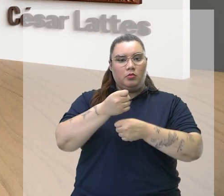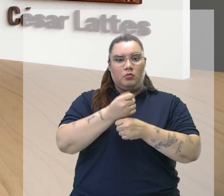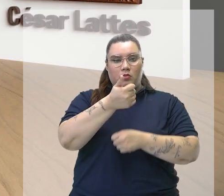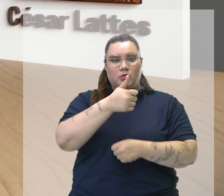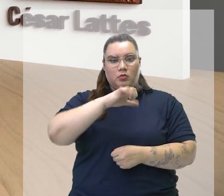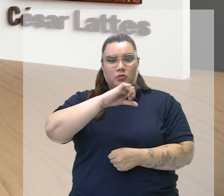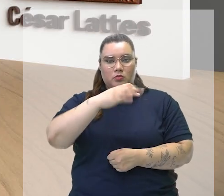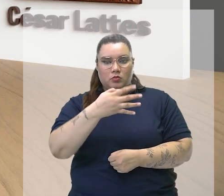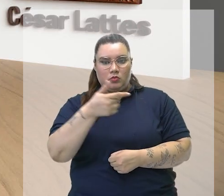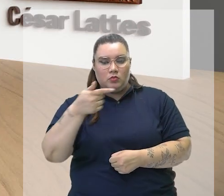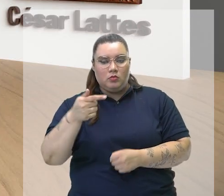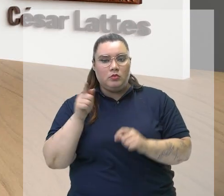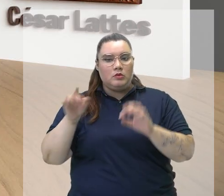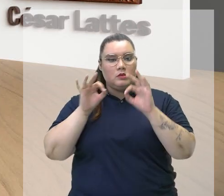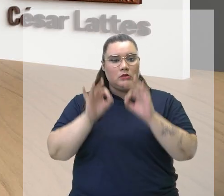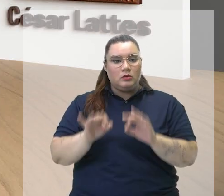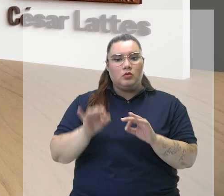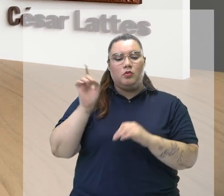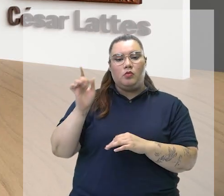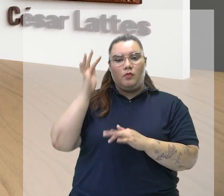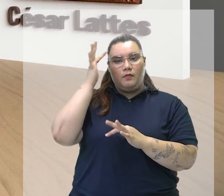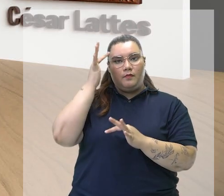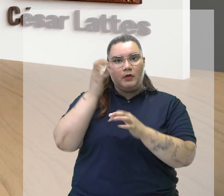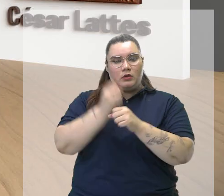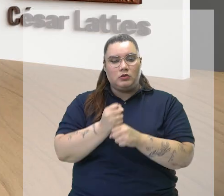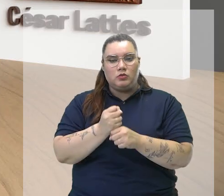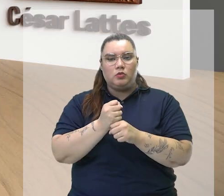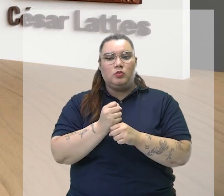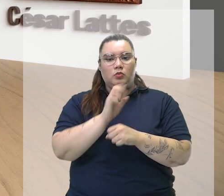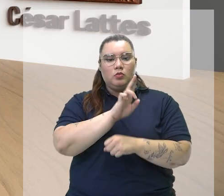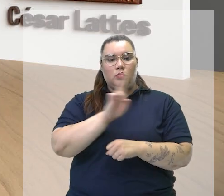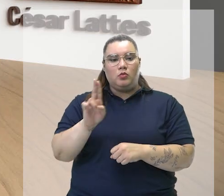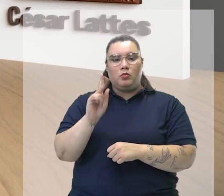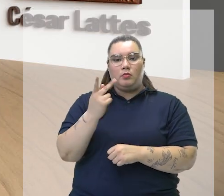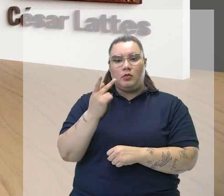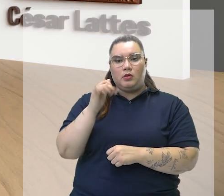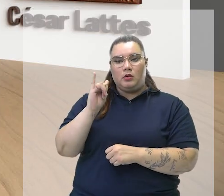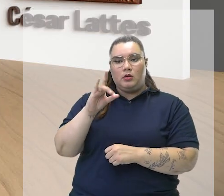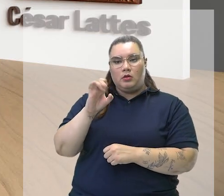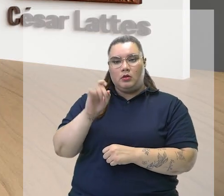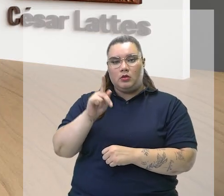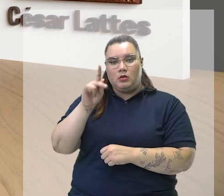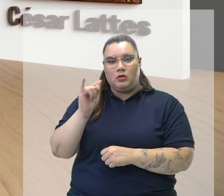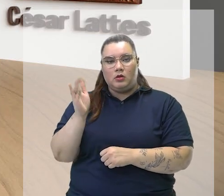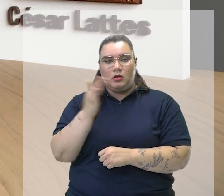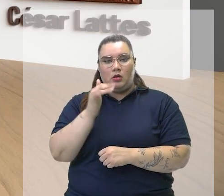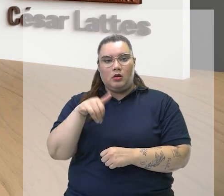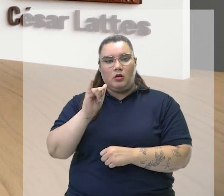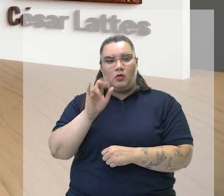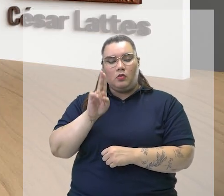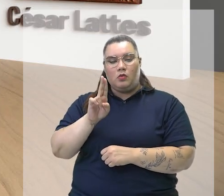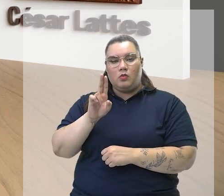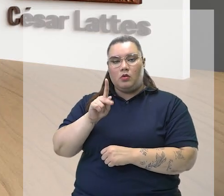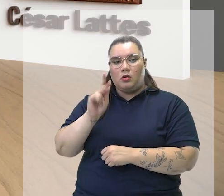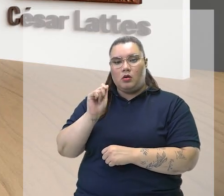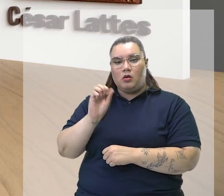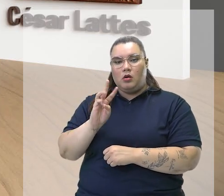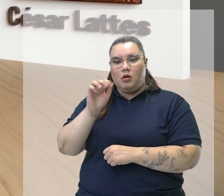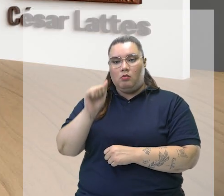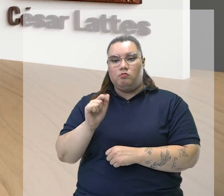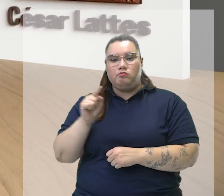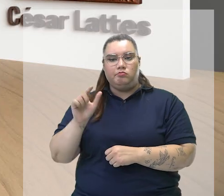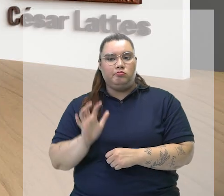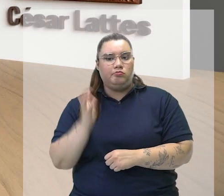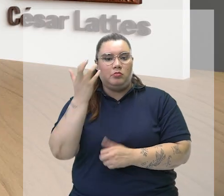1947, confirmou a hipótese do físico Hideki Yukawa e foi um feito